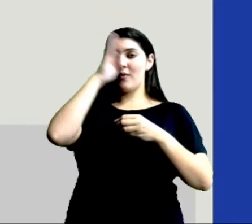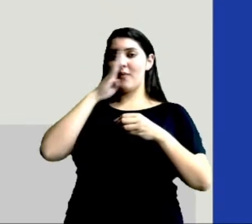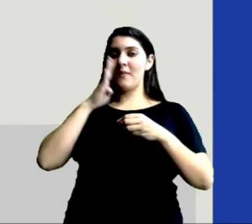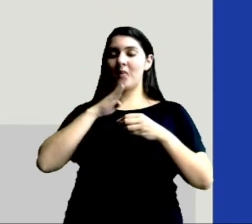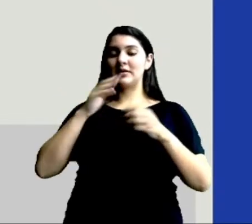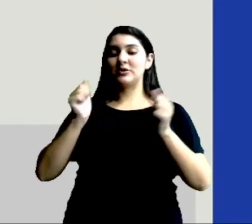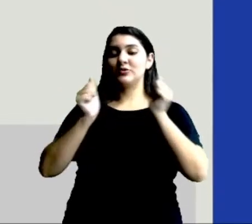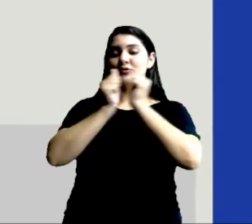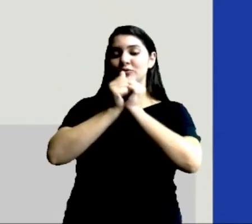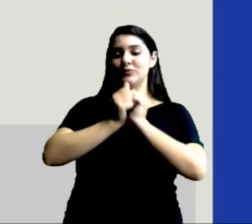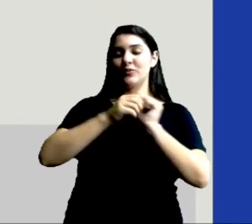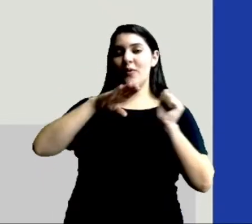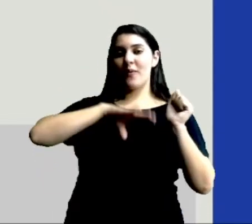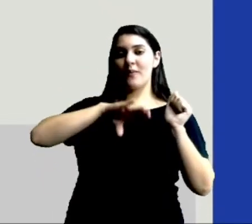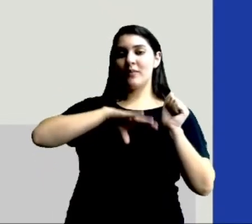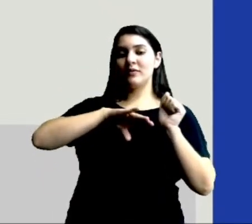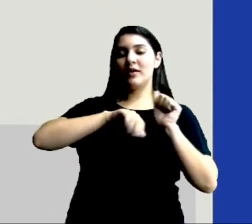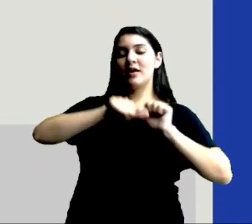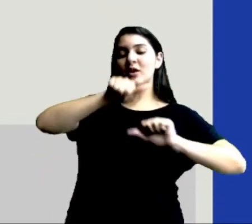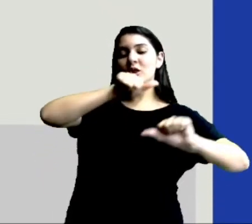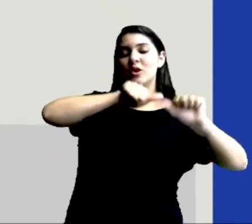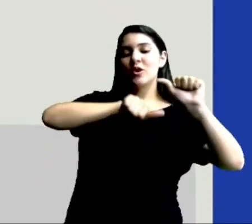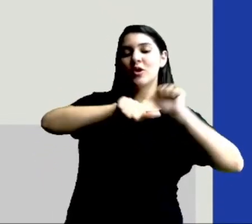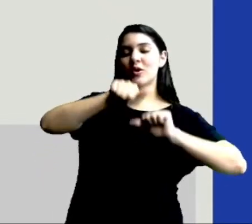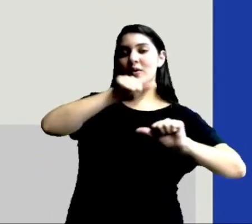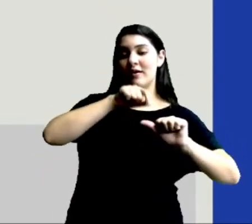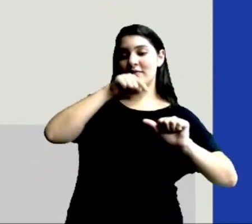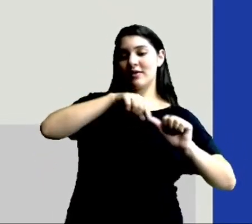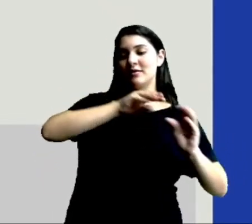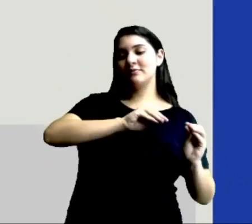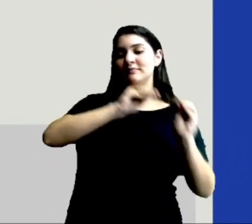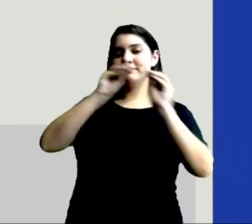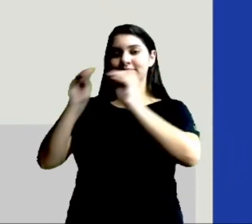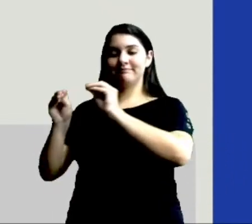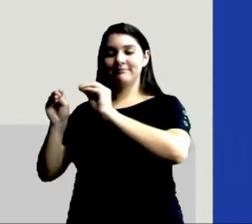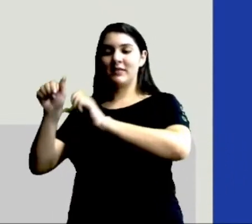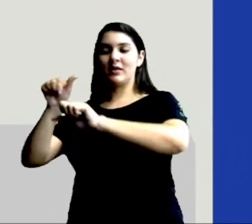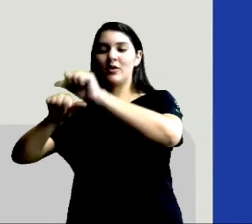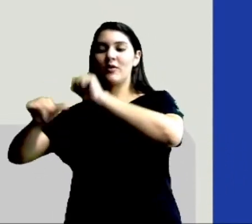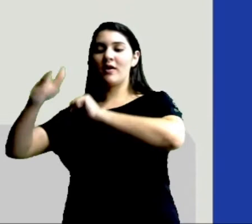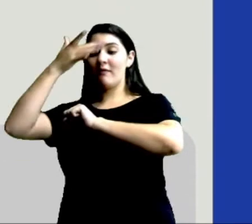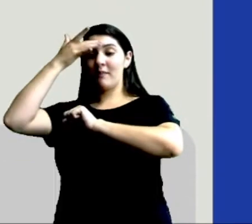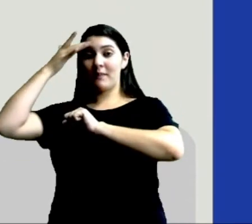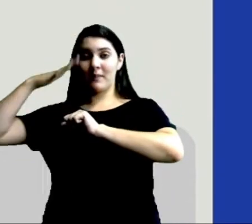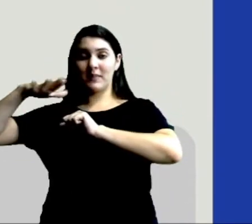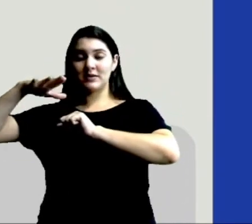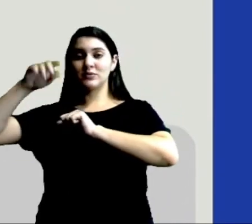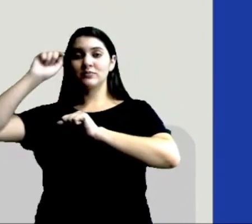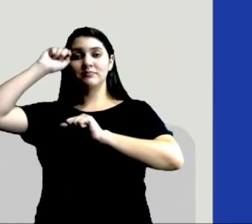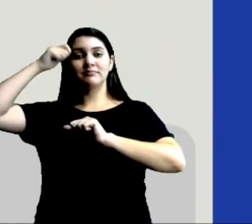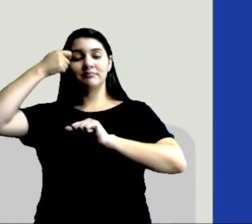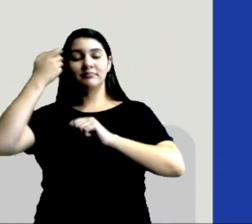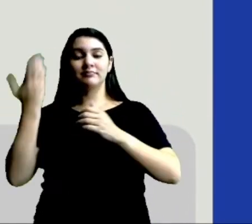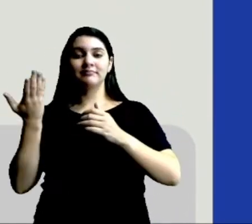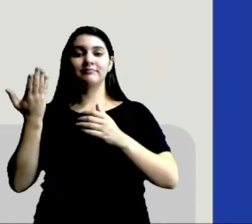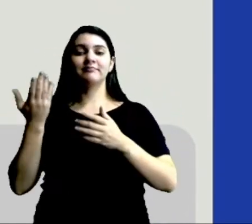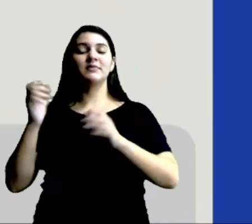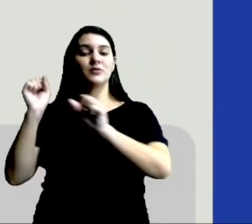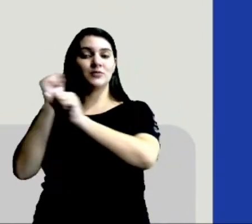retiravam produtos daqui e trocavam por escravos africanos. Tá? Então era essa